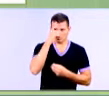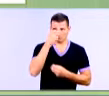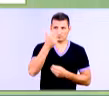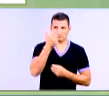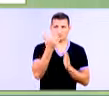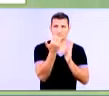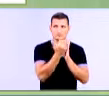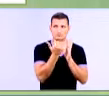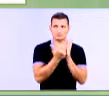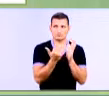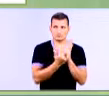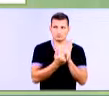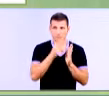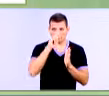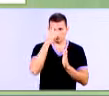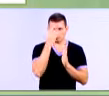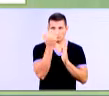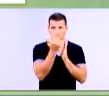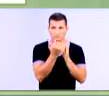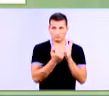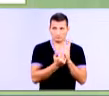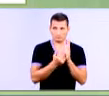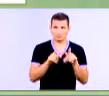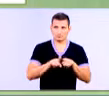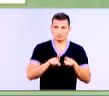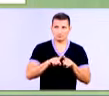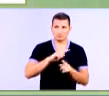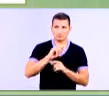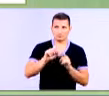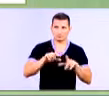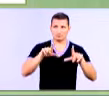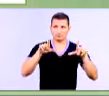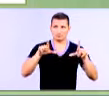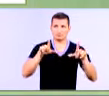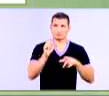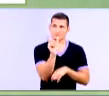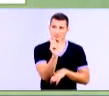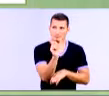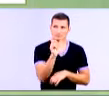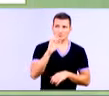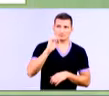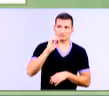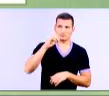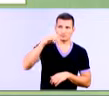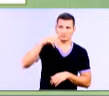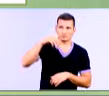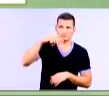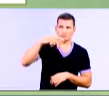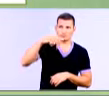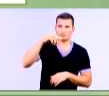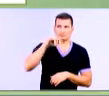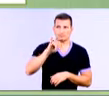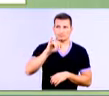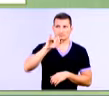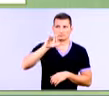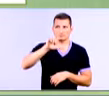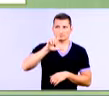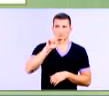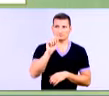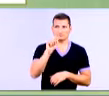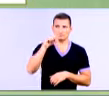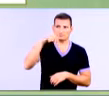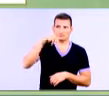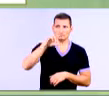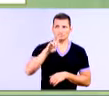programa. A gente vai criar e compilar o primeiro programa. Essa palavra compilar é importante a gente entender, tá? Que a palavra